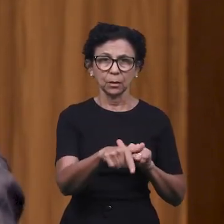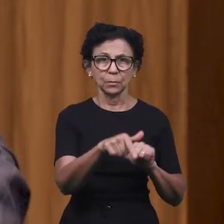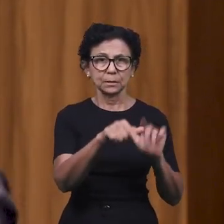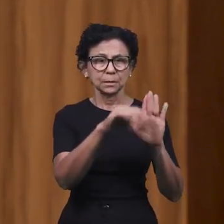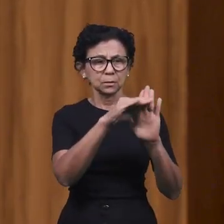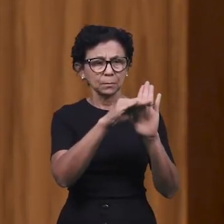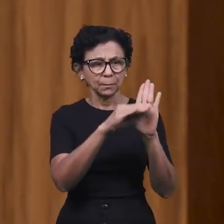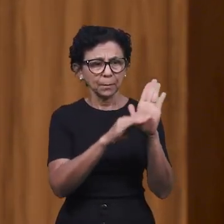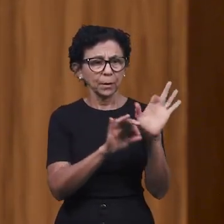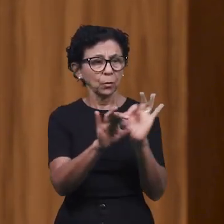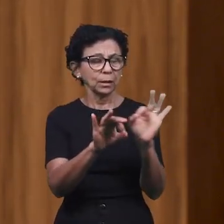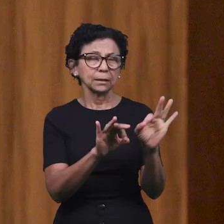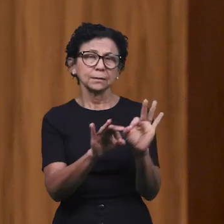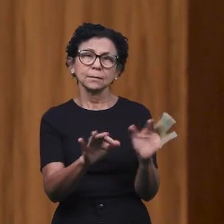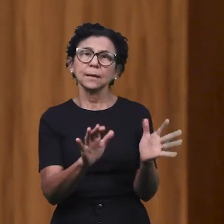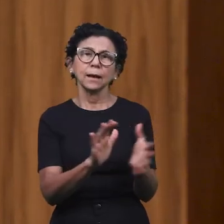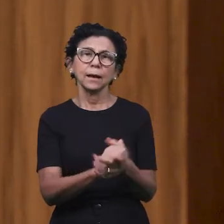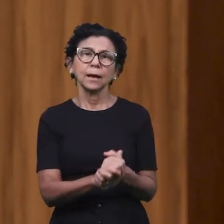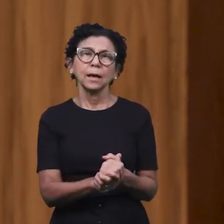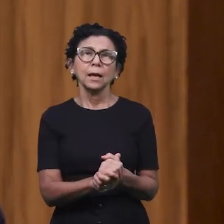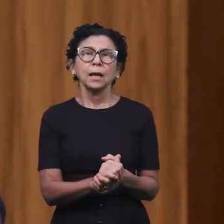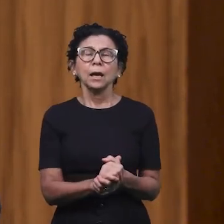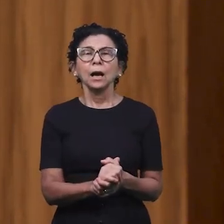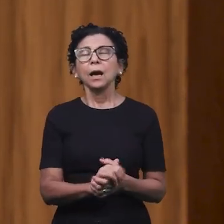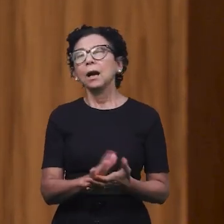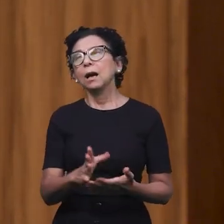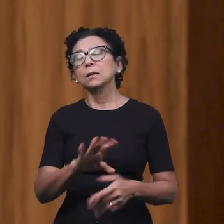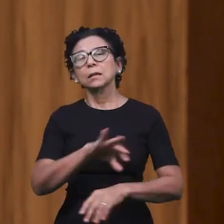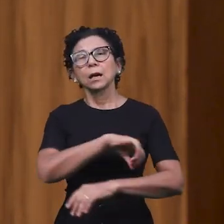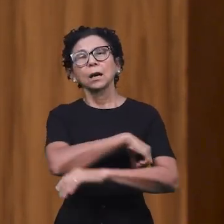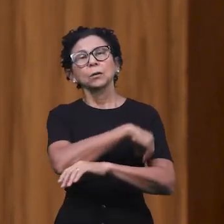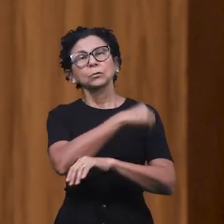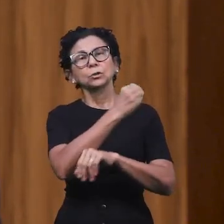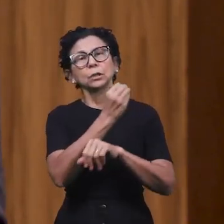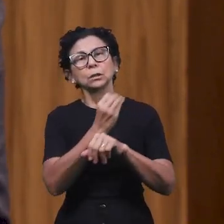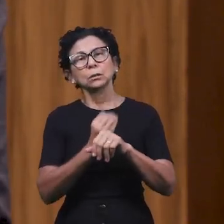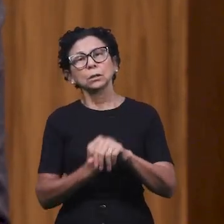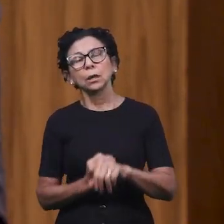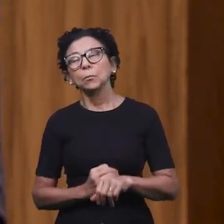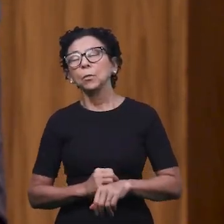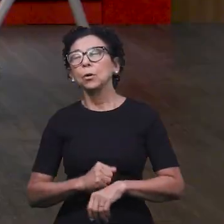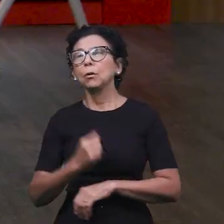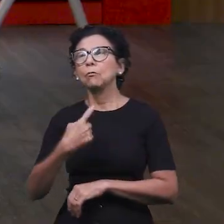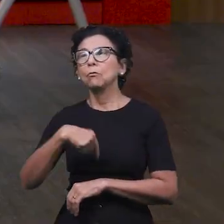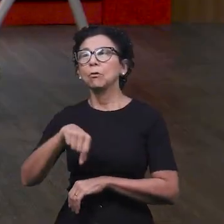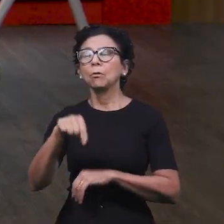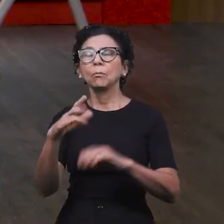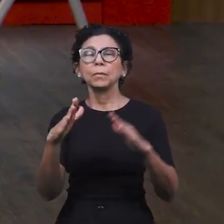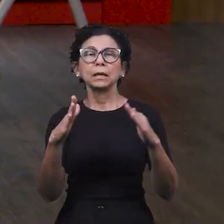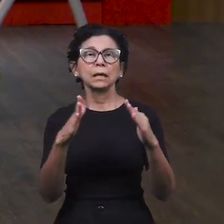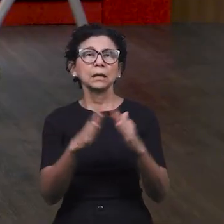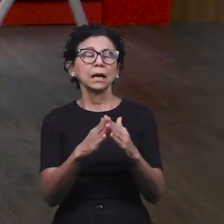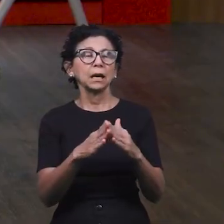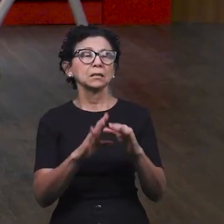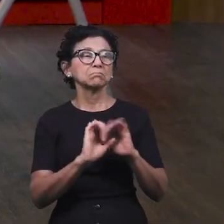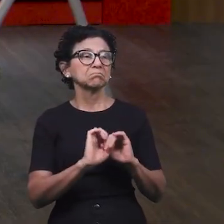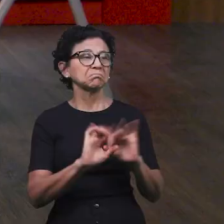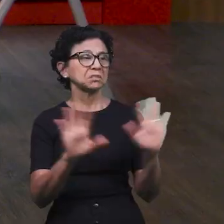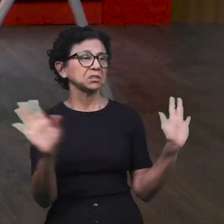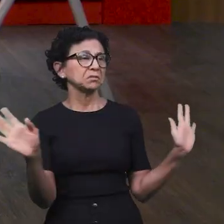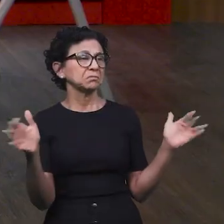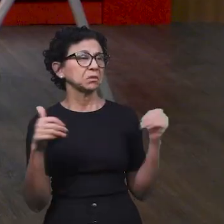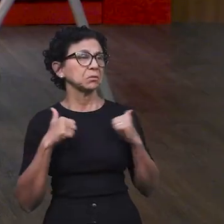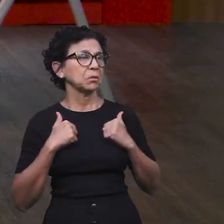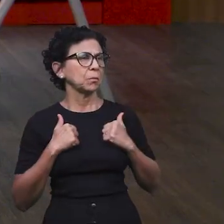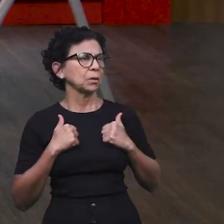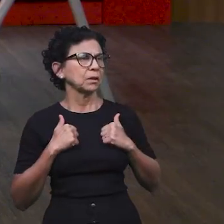não posso simplesmente acabar o dia e esperar que o outro dia aconteça para que eu vá fazendo as coisas a toque de caixa,